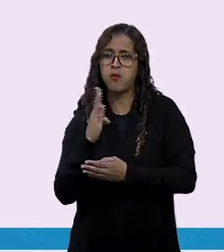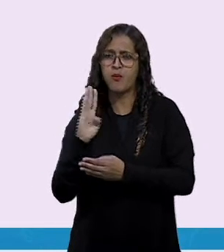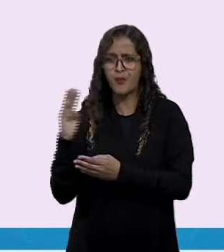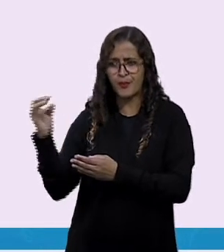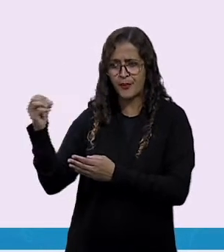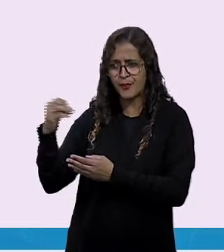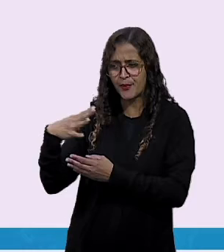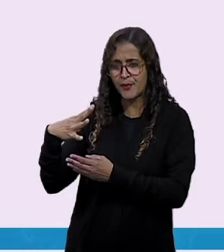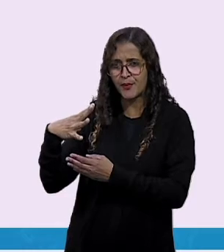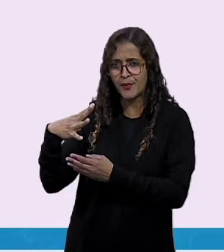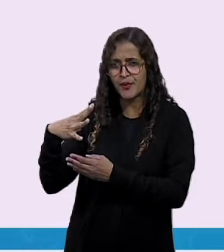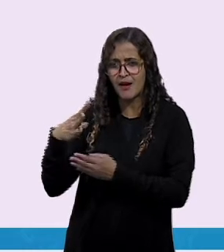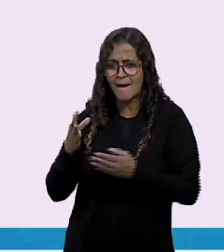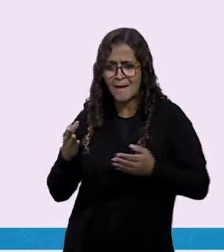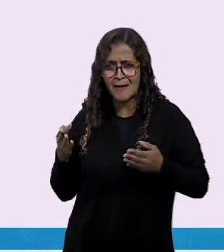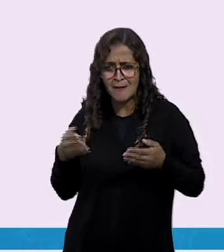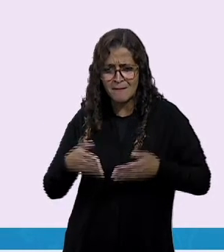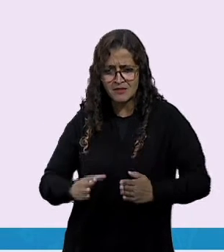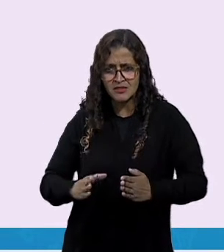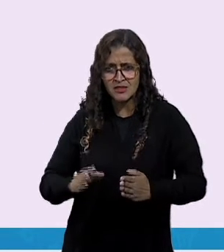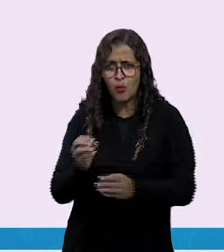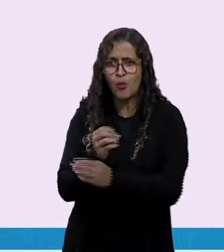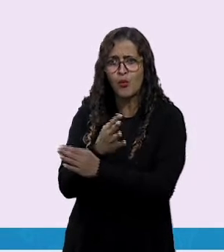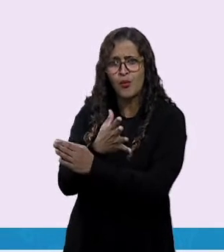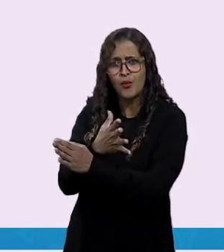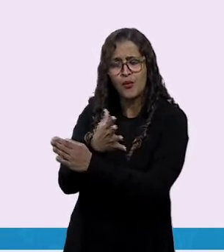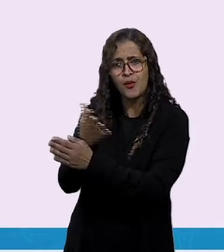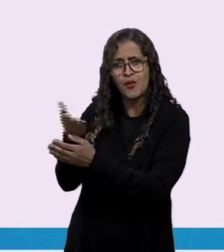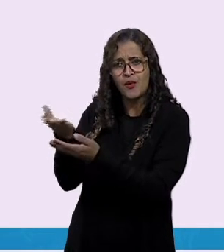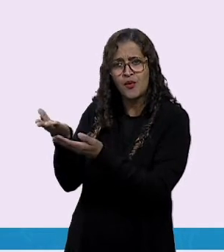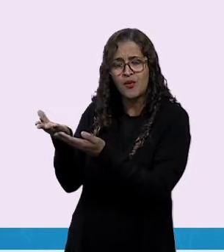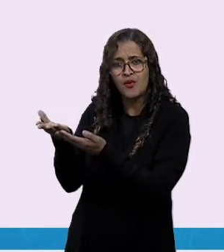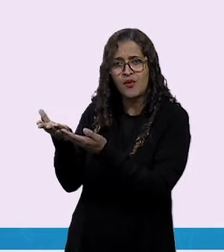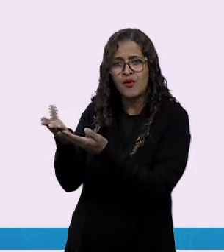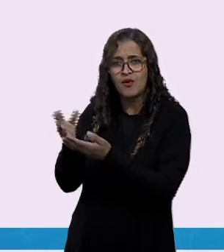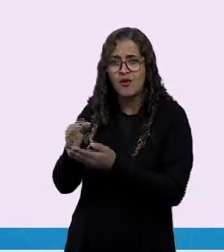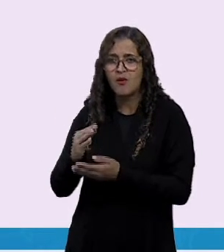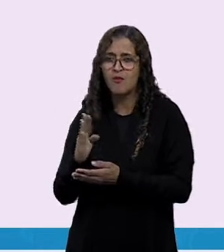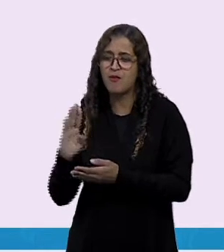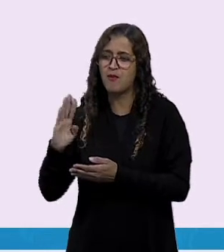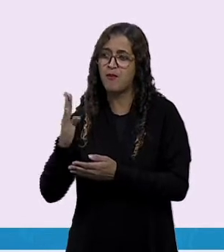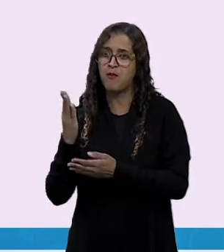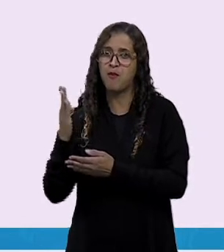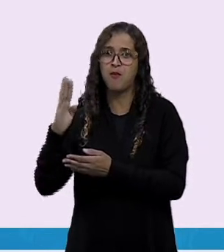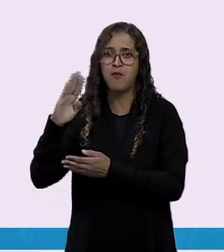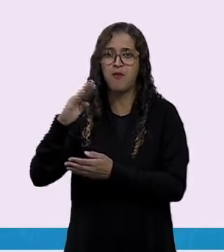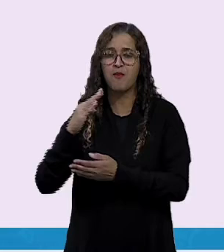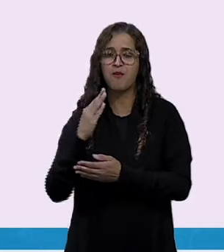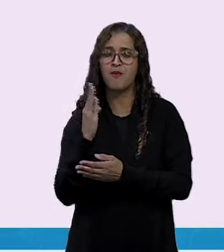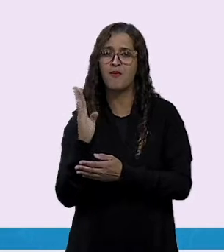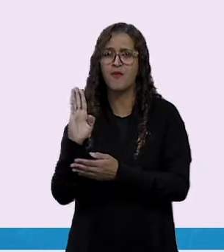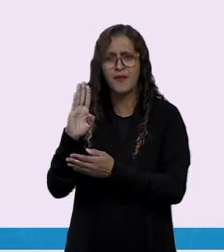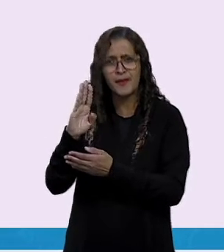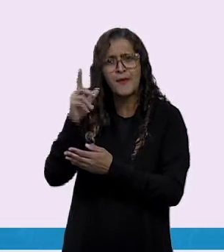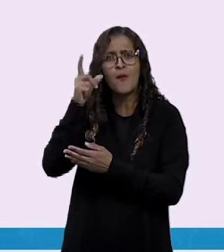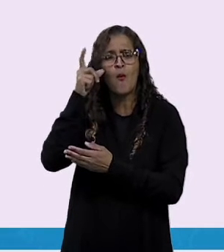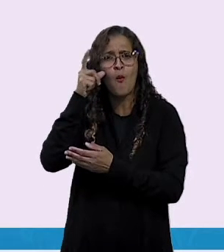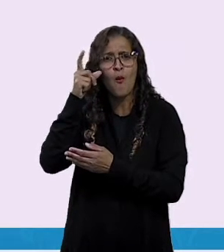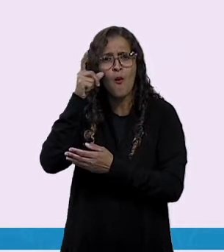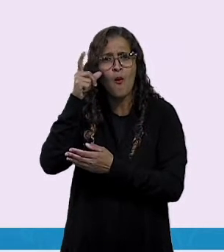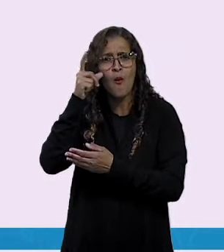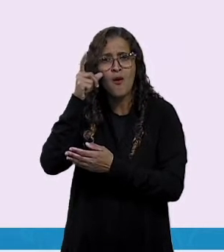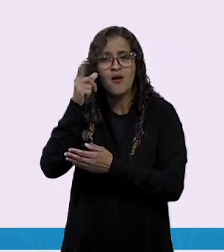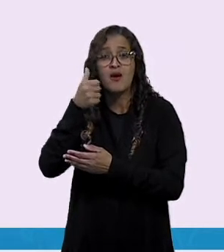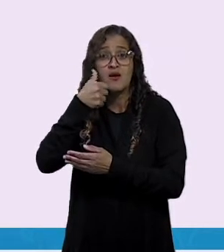vai crescendo, se desenvolvendo ali dentro da mamãe. E ó quando ele nasce, já que ele já fica jovem, grande. Então é muito interessante.